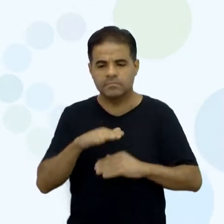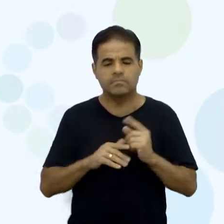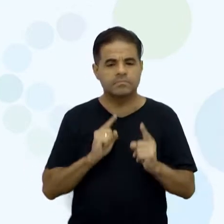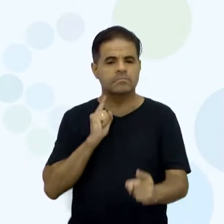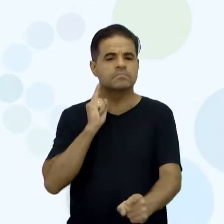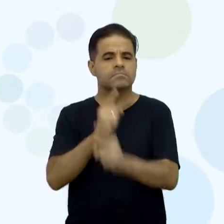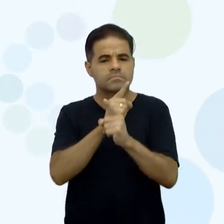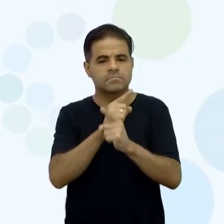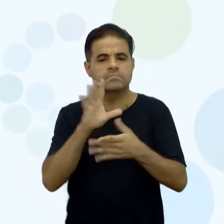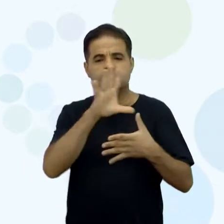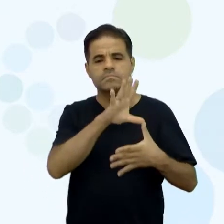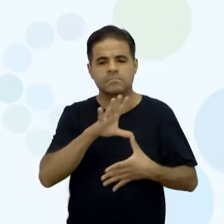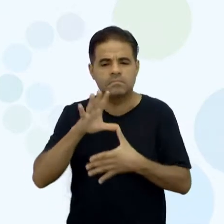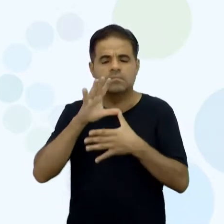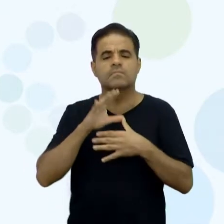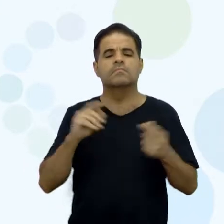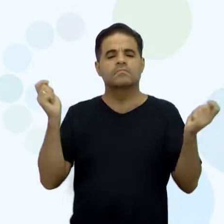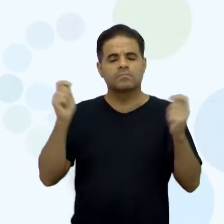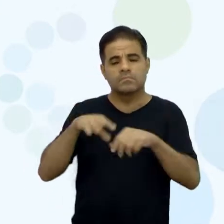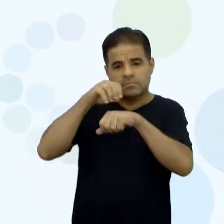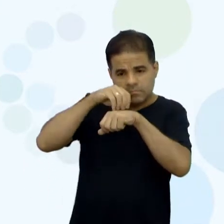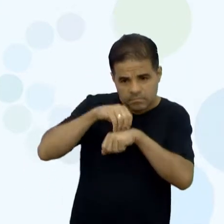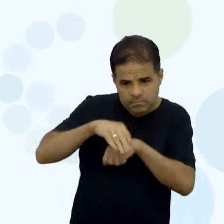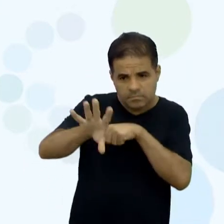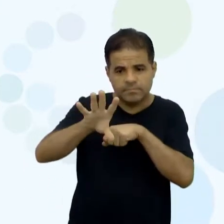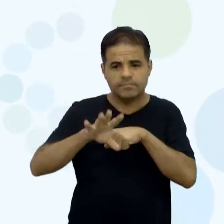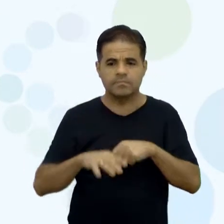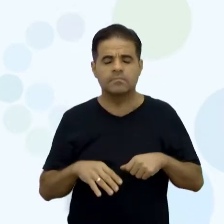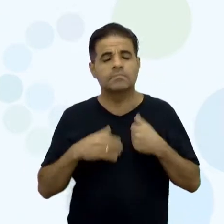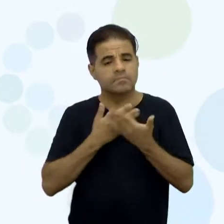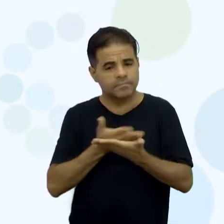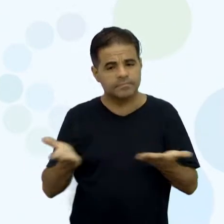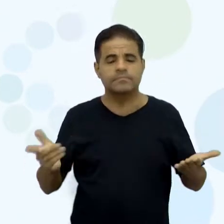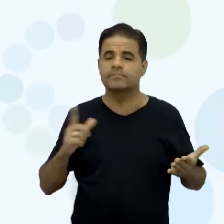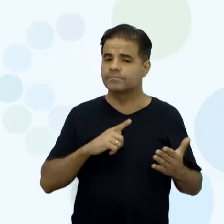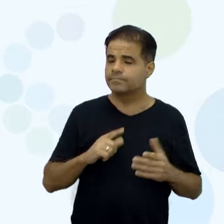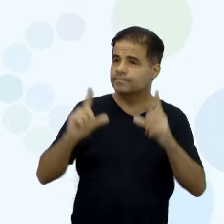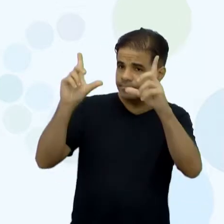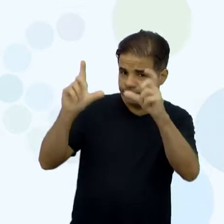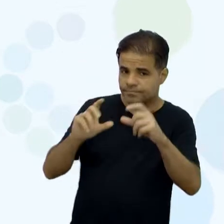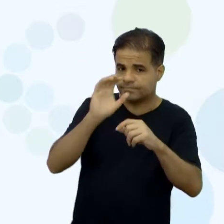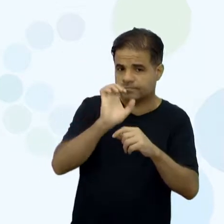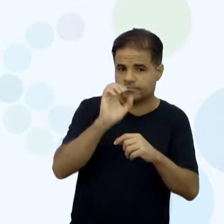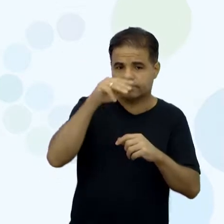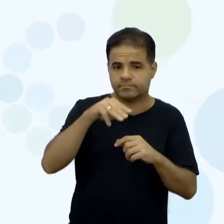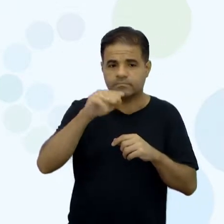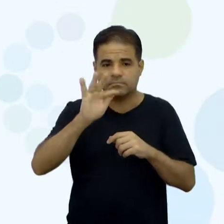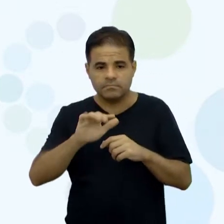no mapa. Professores podem dar um print, então a gente tem aí a habilidade